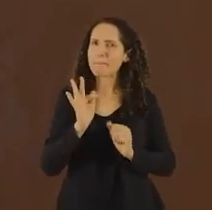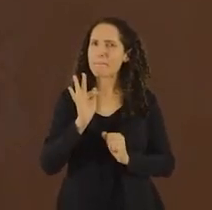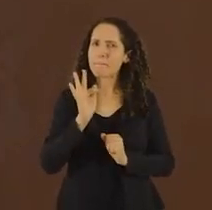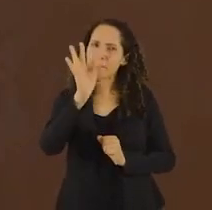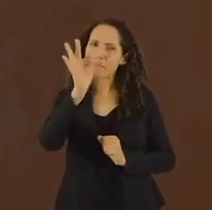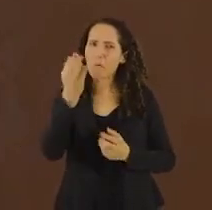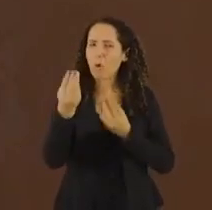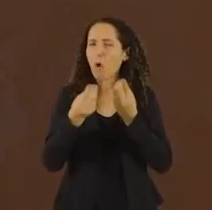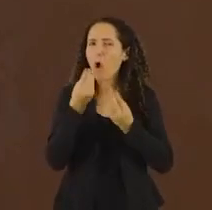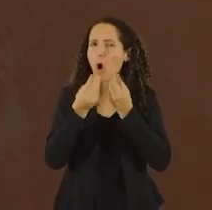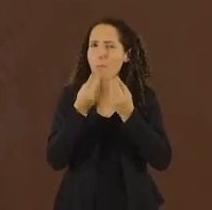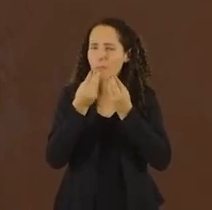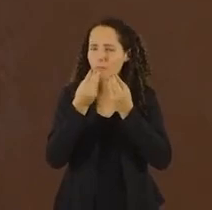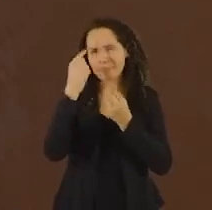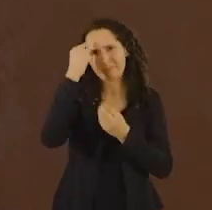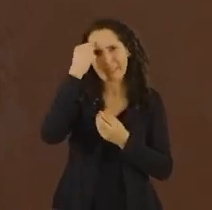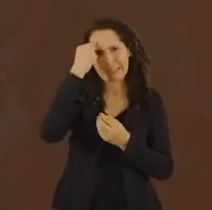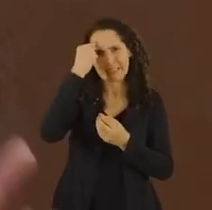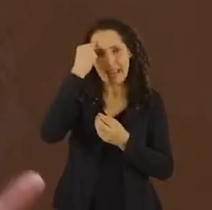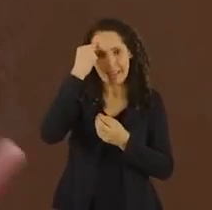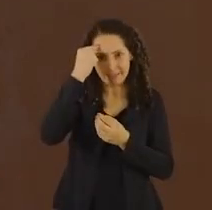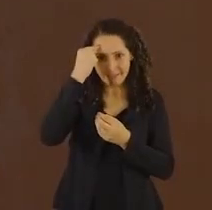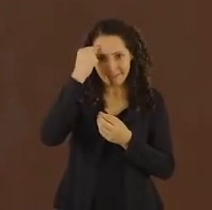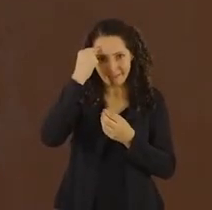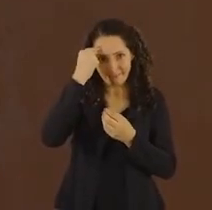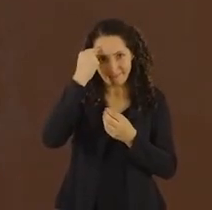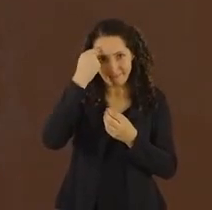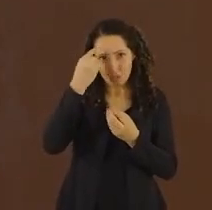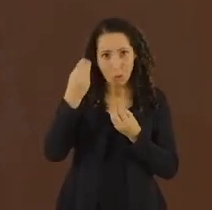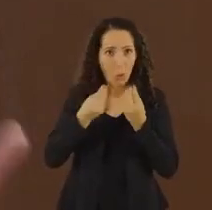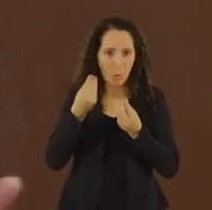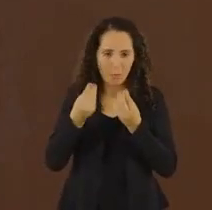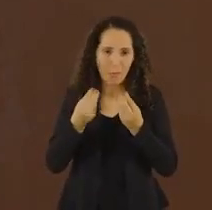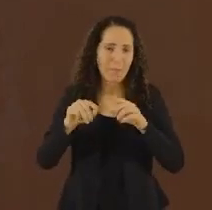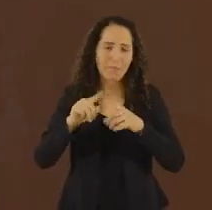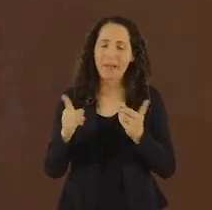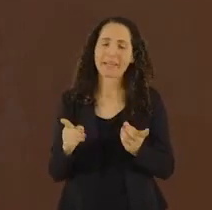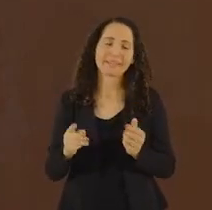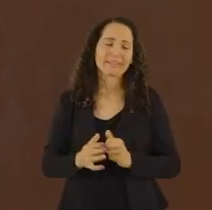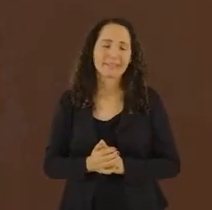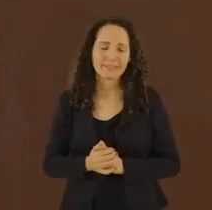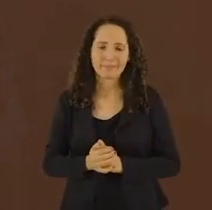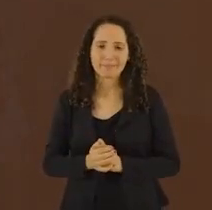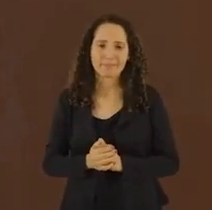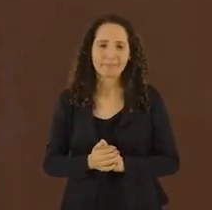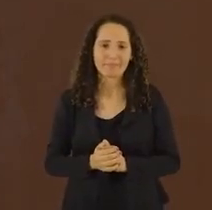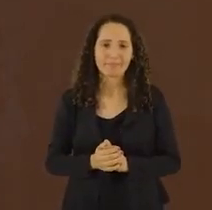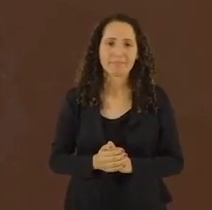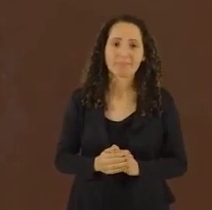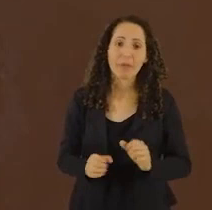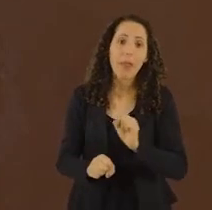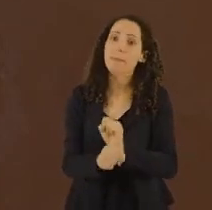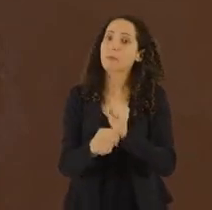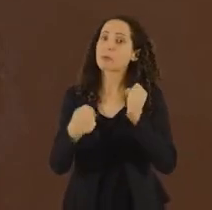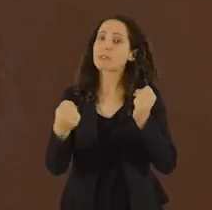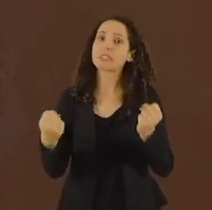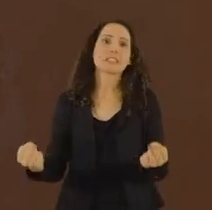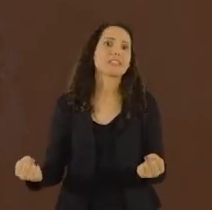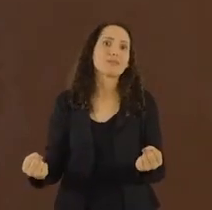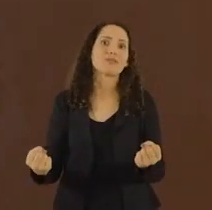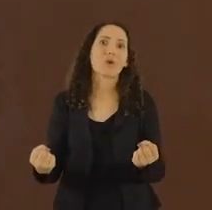nós podemos pensar cenários pelos as tendências mas não é possível estabelecer